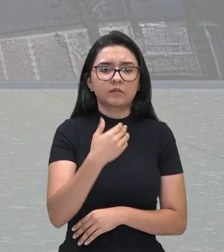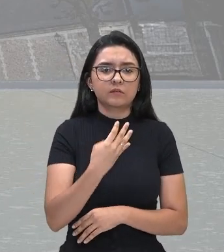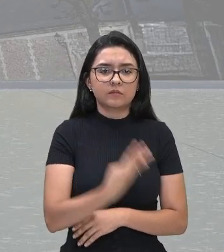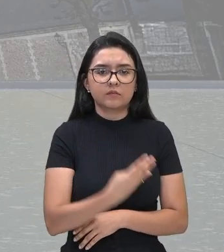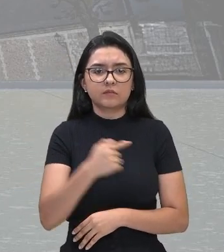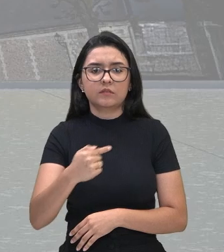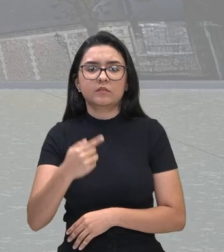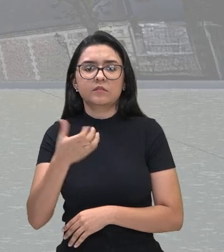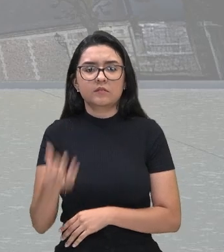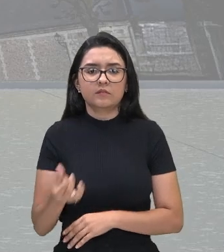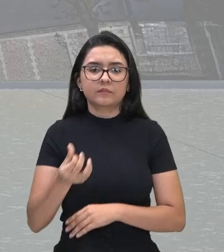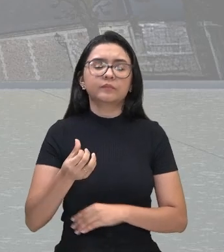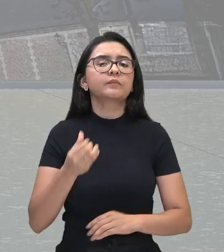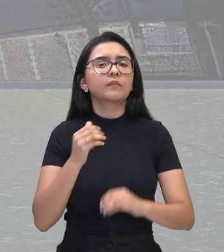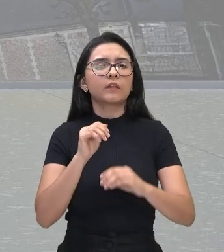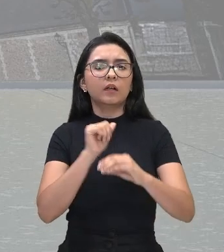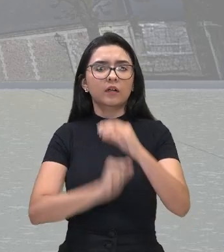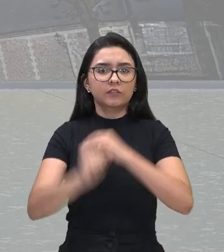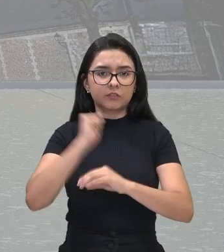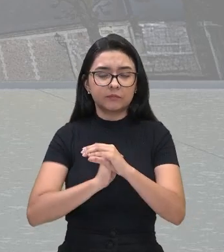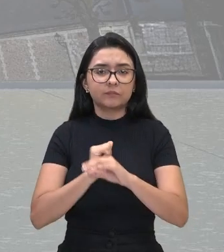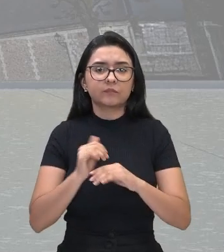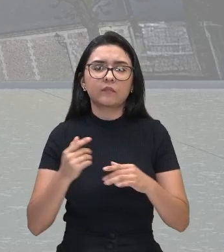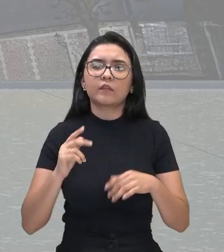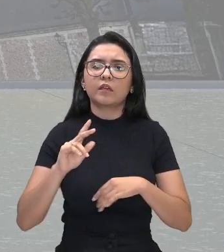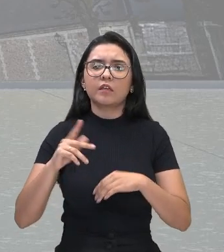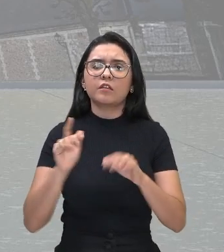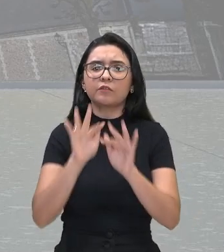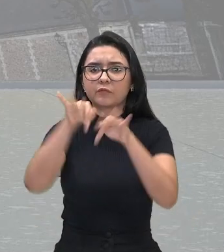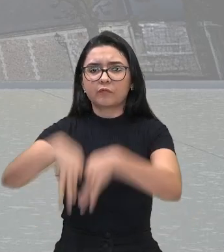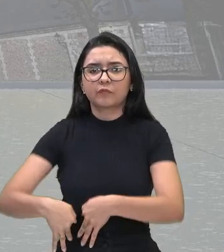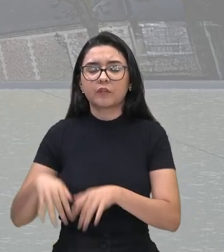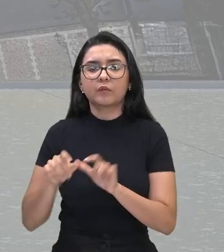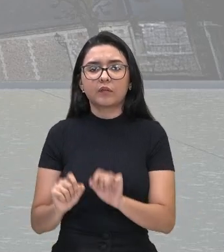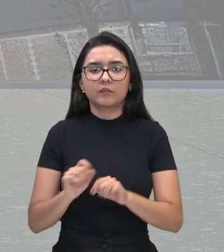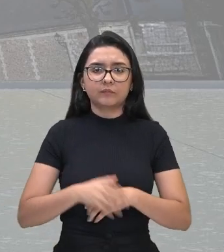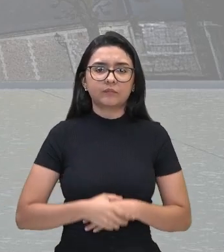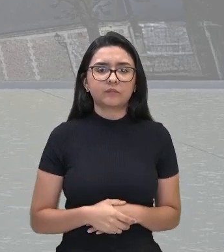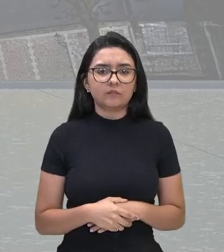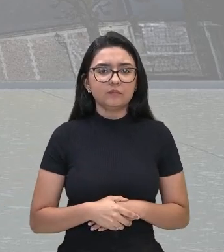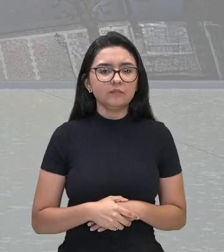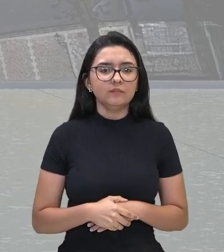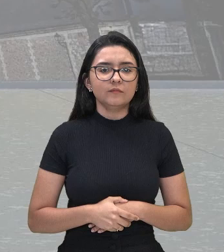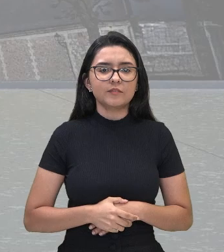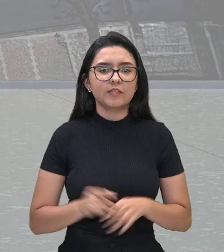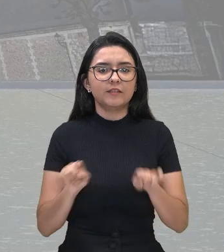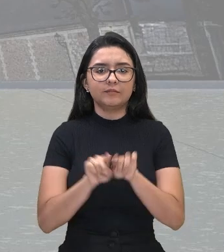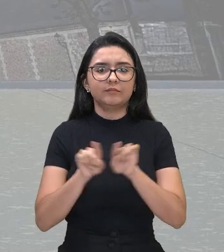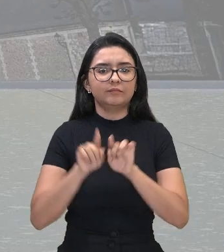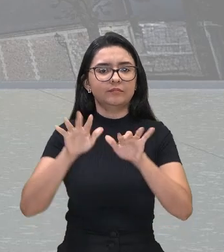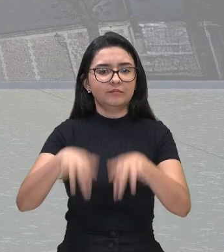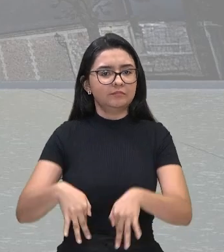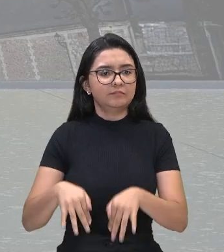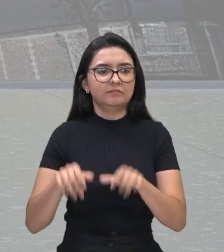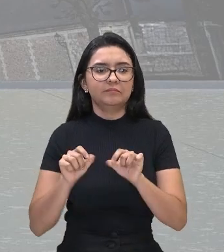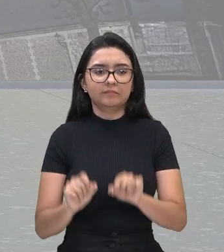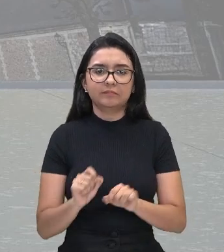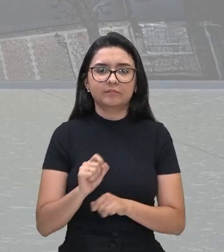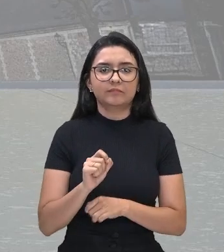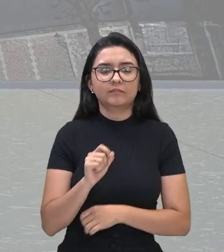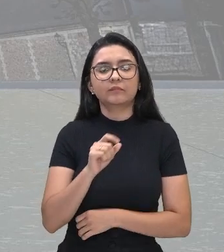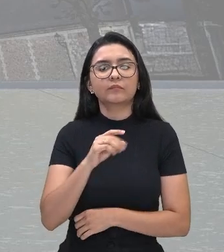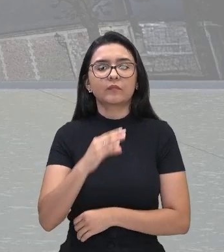476 depois de Cristo, e encerrou com a tomada de Constantinopla pelos turcos